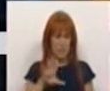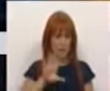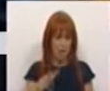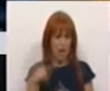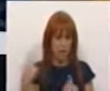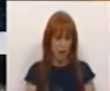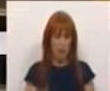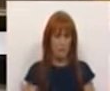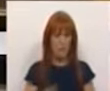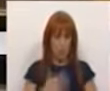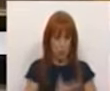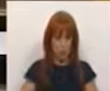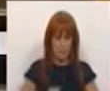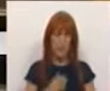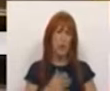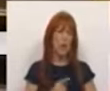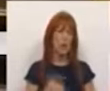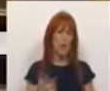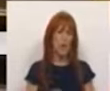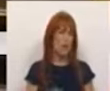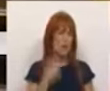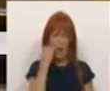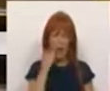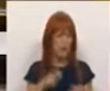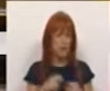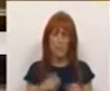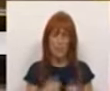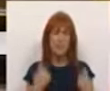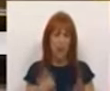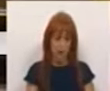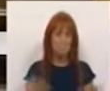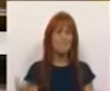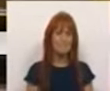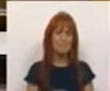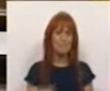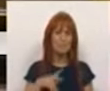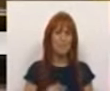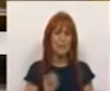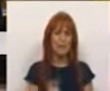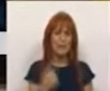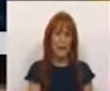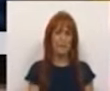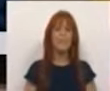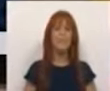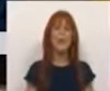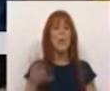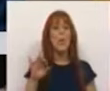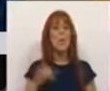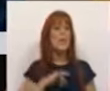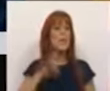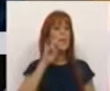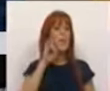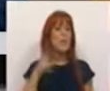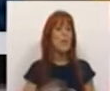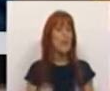nacional. O desemprego continua a ser um dos mais graves problemas nacionais. O PCP